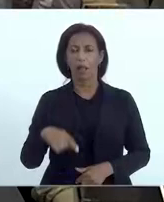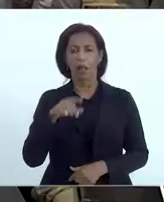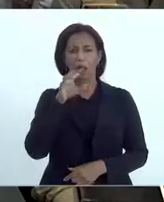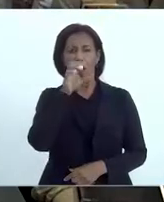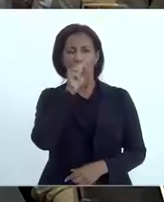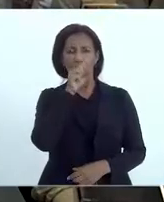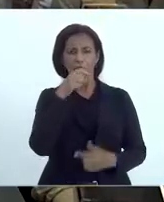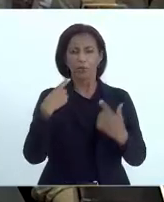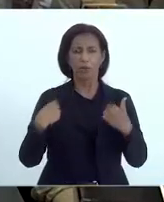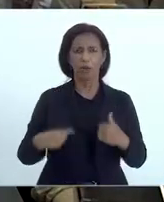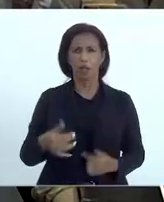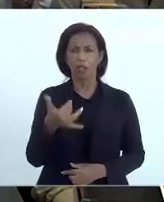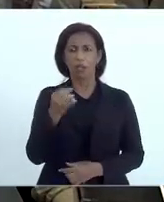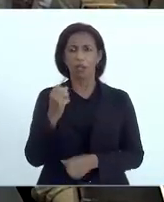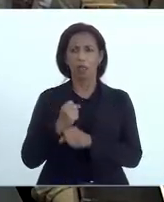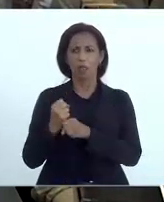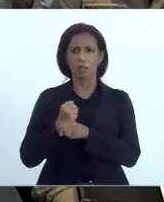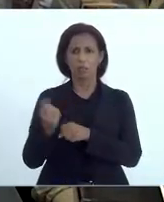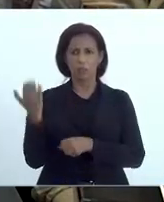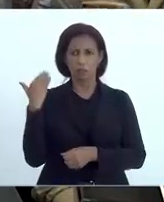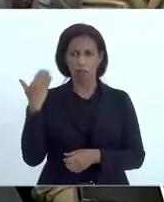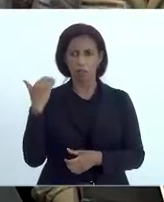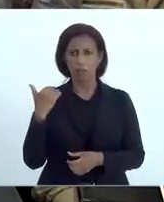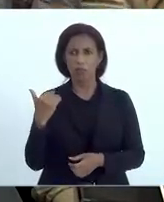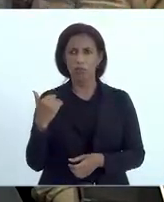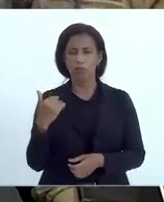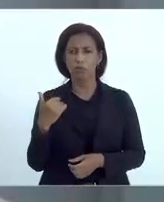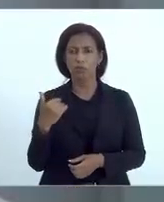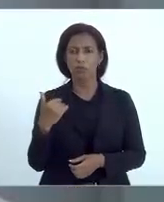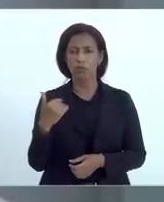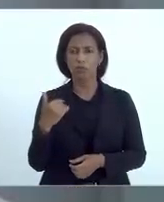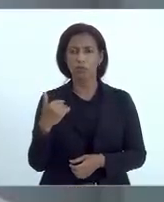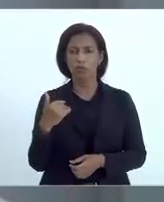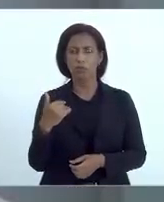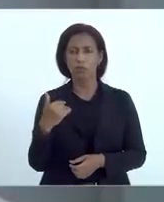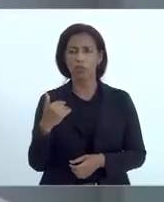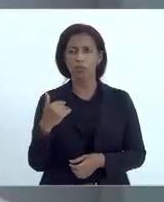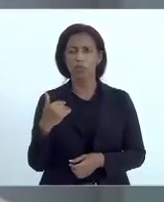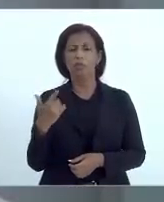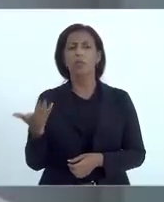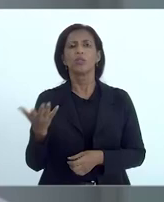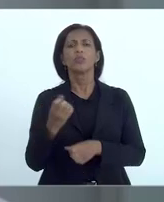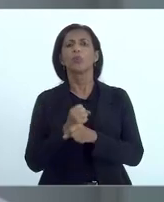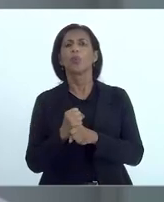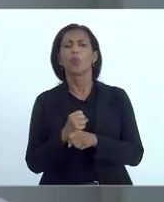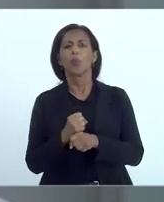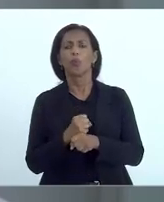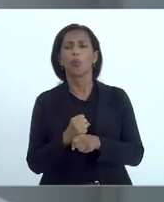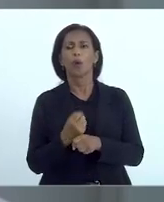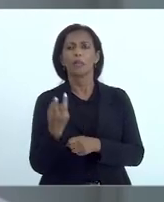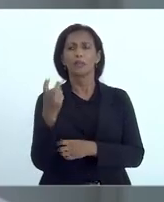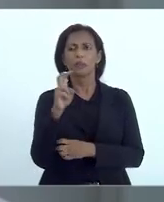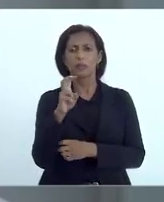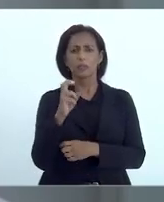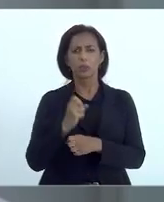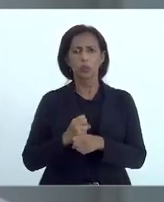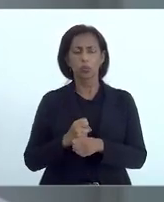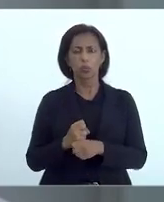o TAF né de dez anos atrás de quanto e não de quantos anos